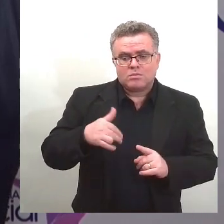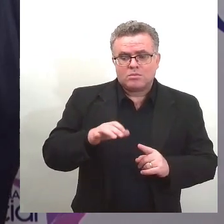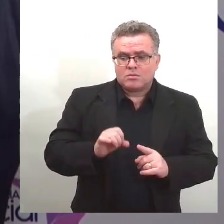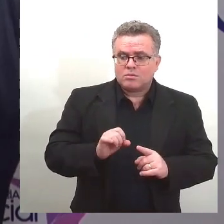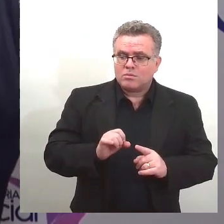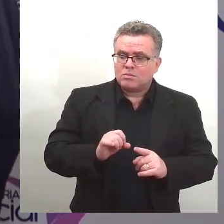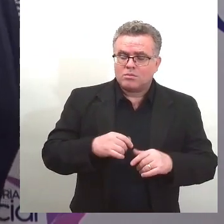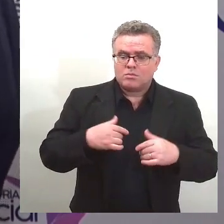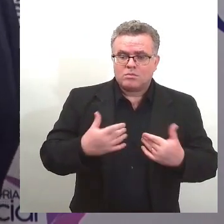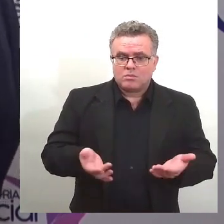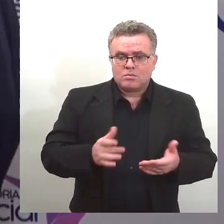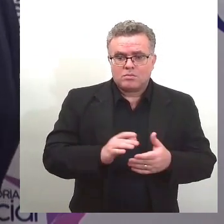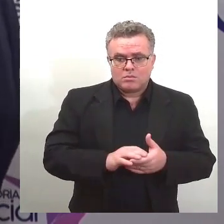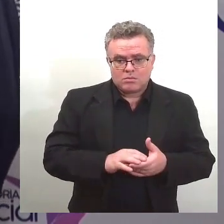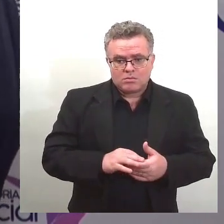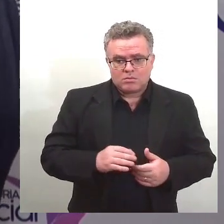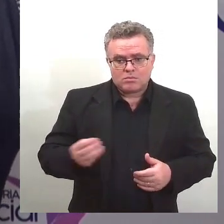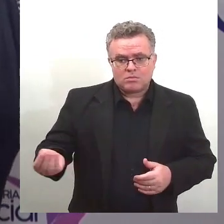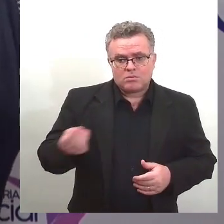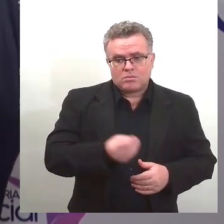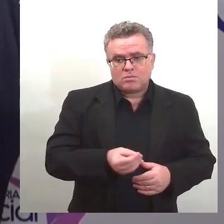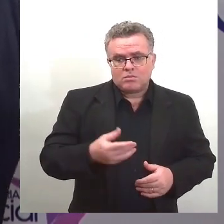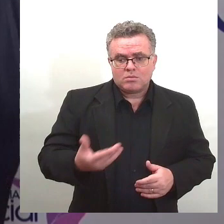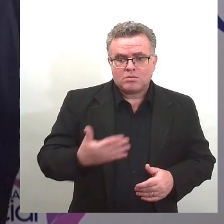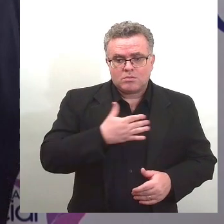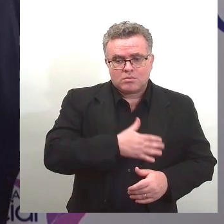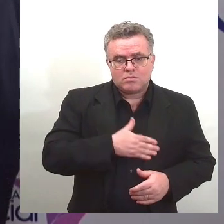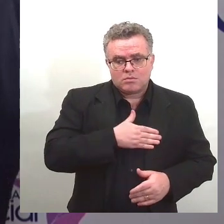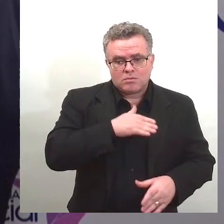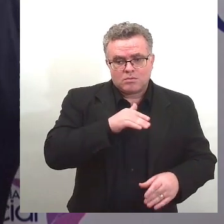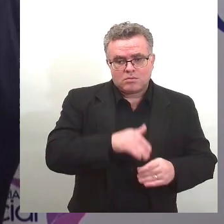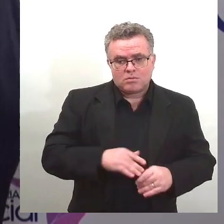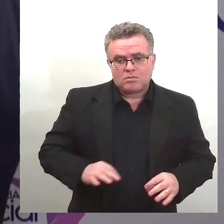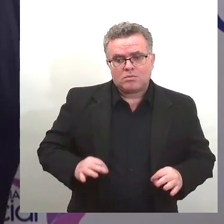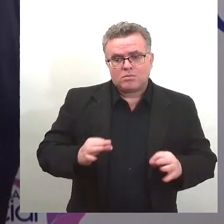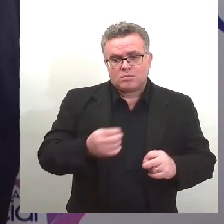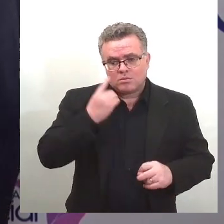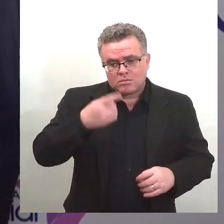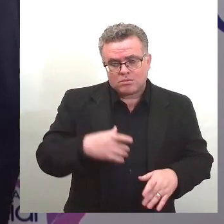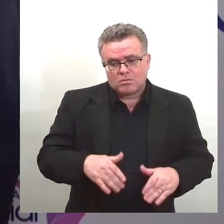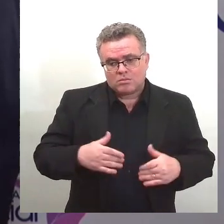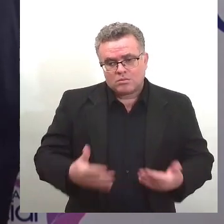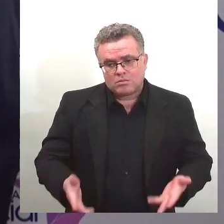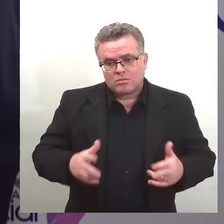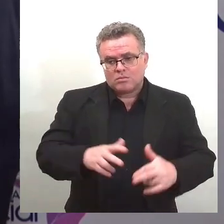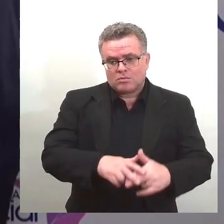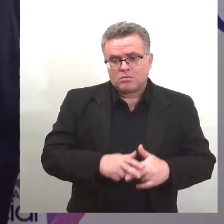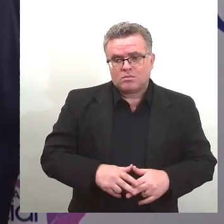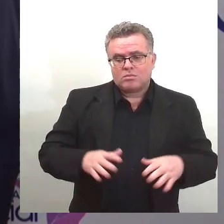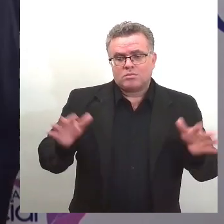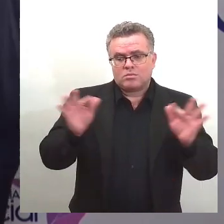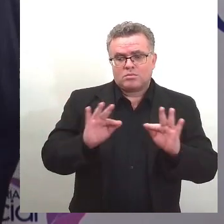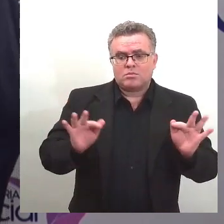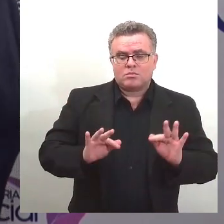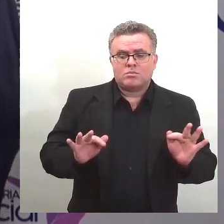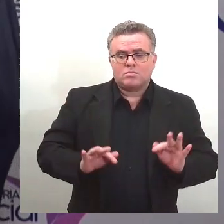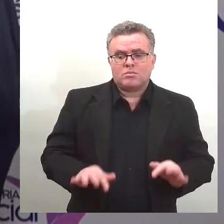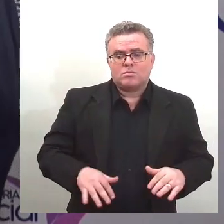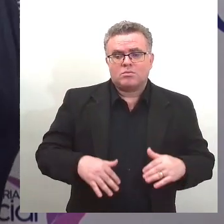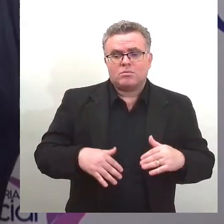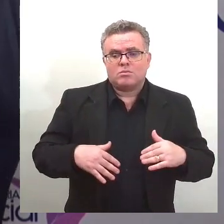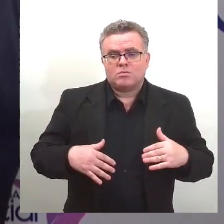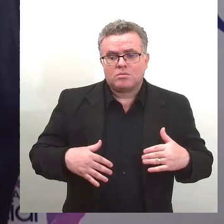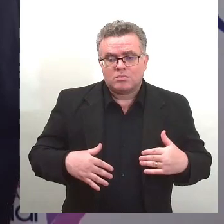para a Assembleia Legislativa para apreciação de todos os deputados e deputadas. Então, fico feliz, porque após nossa cobrança